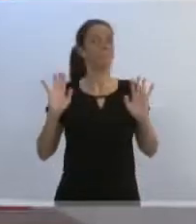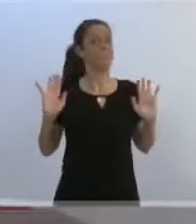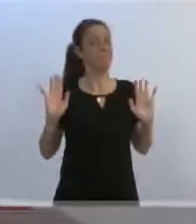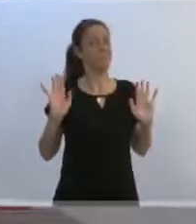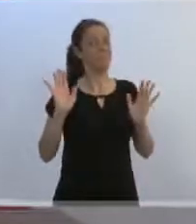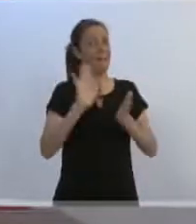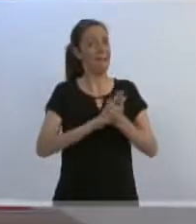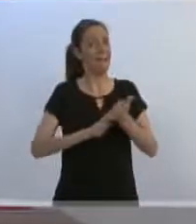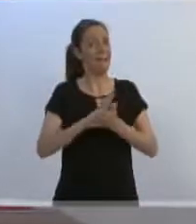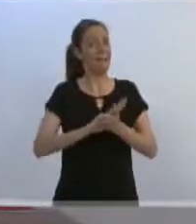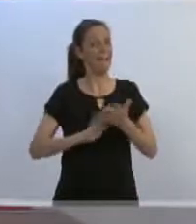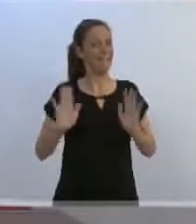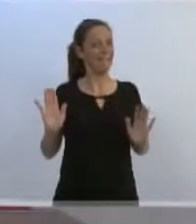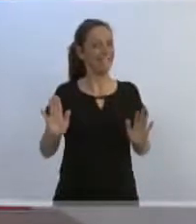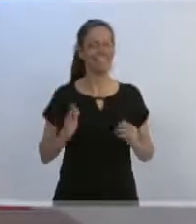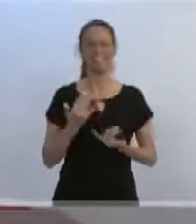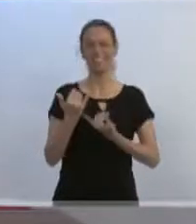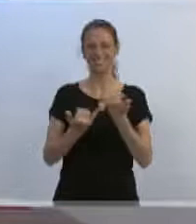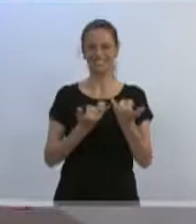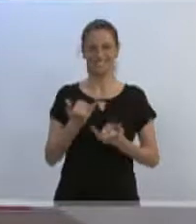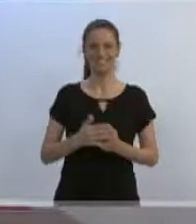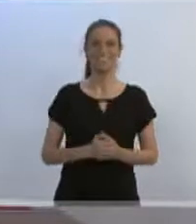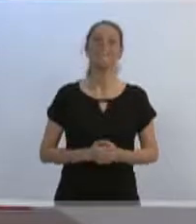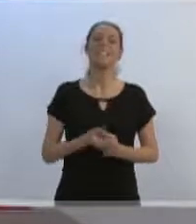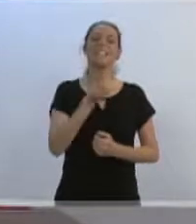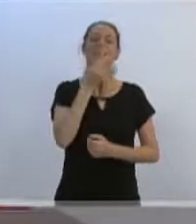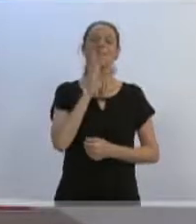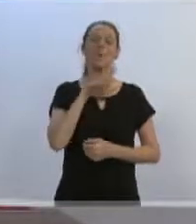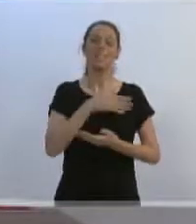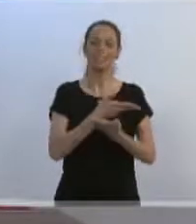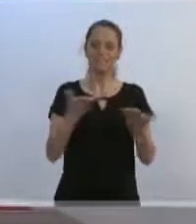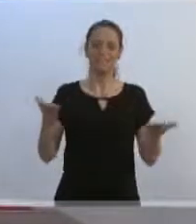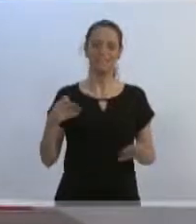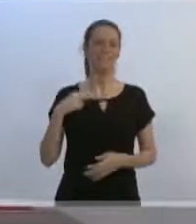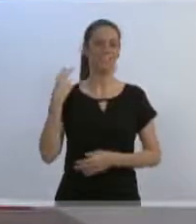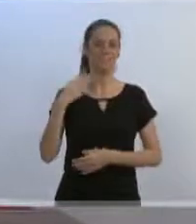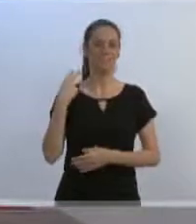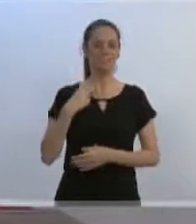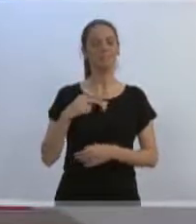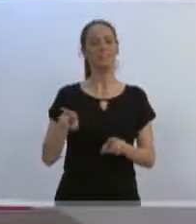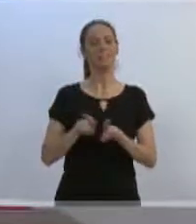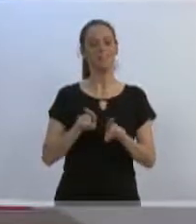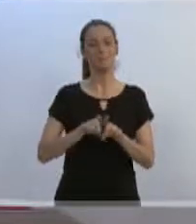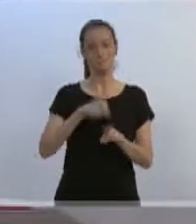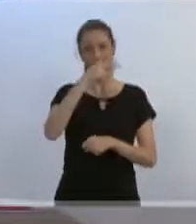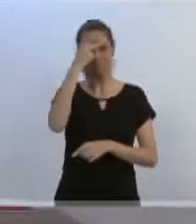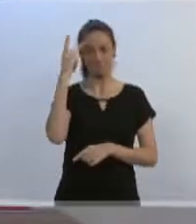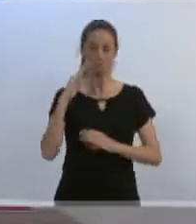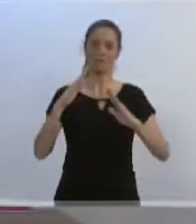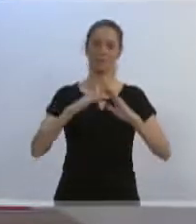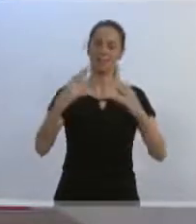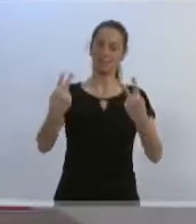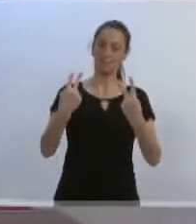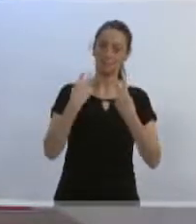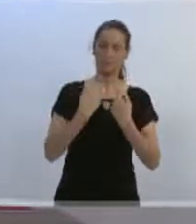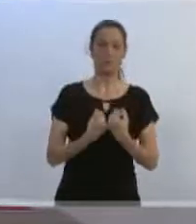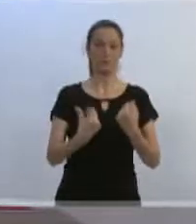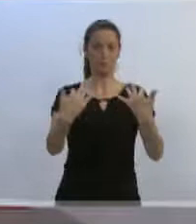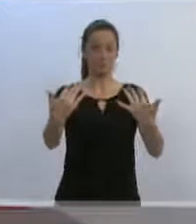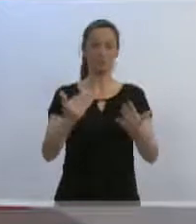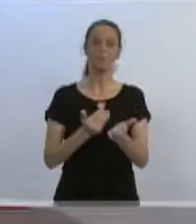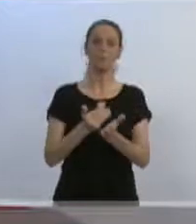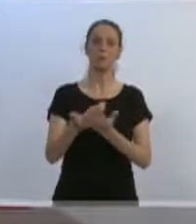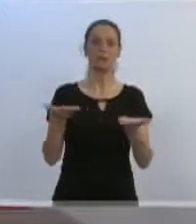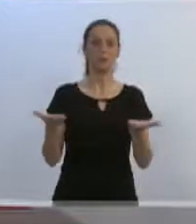fez pra mim ainda boa tarde os vereadores boa tarde o público assiste em casa aqui na plenária quero começar hoje